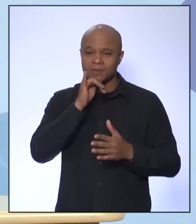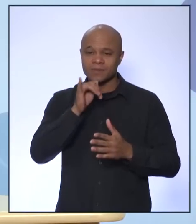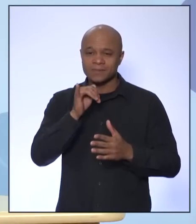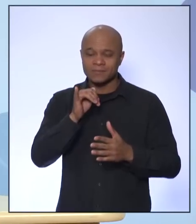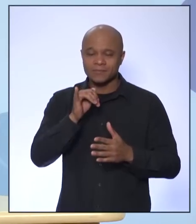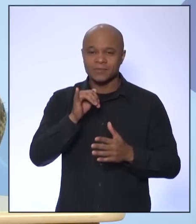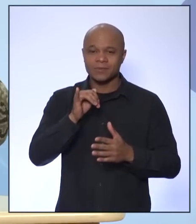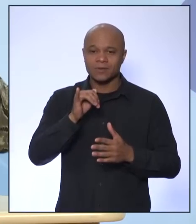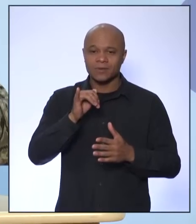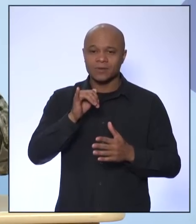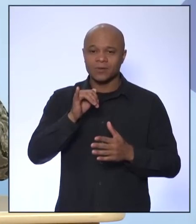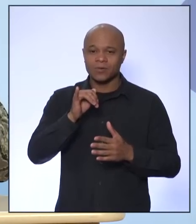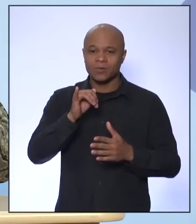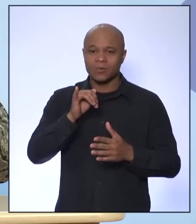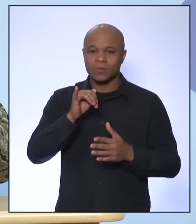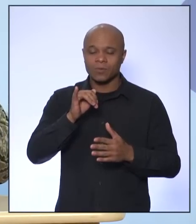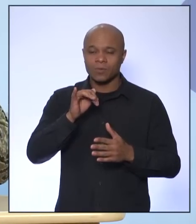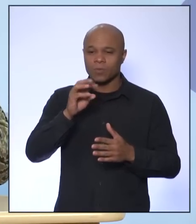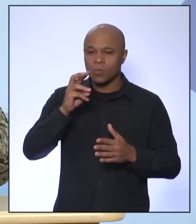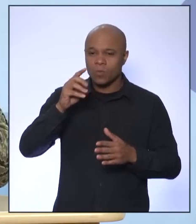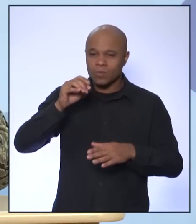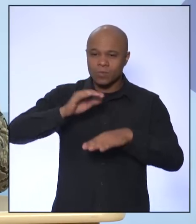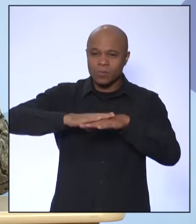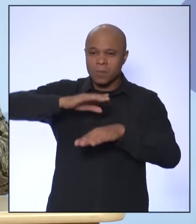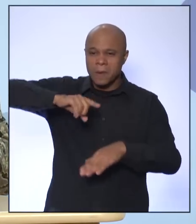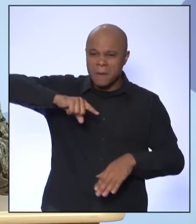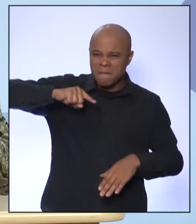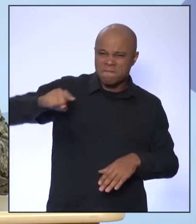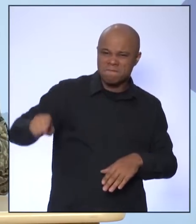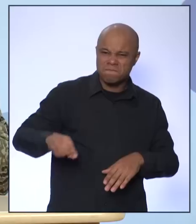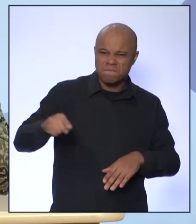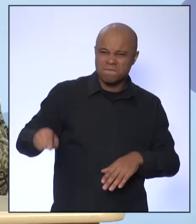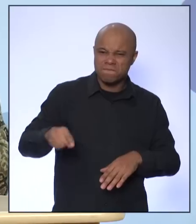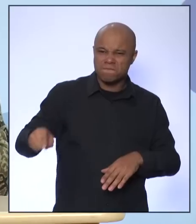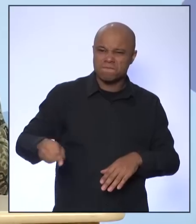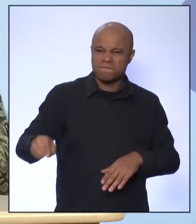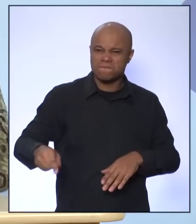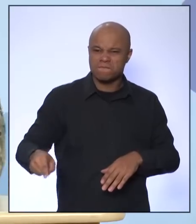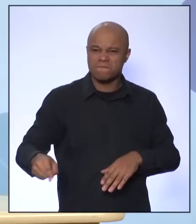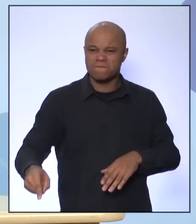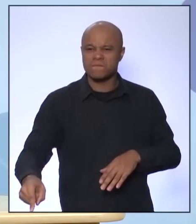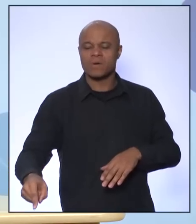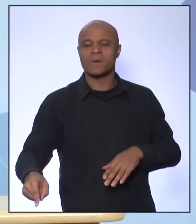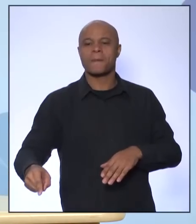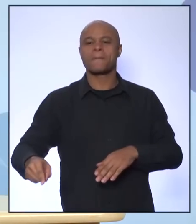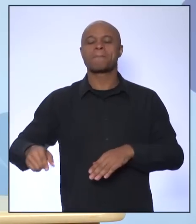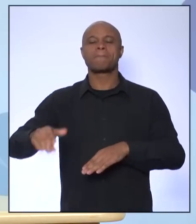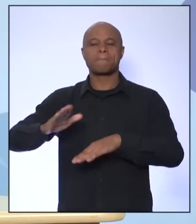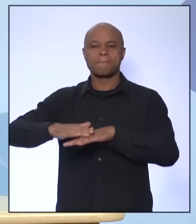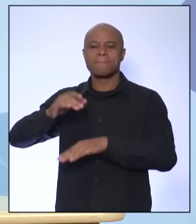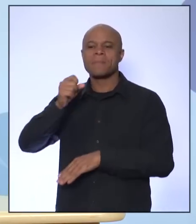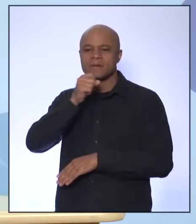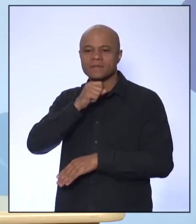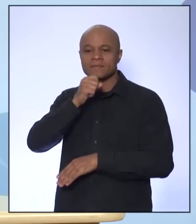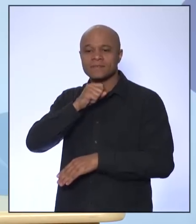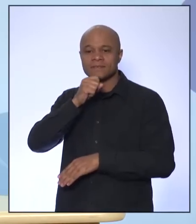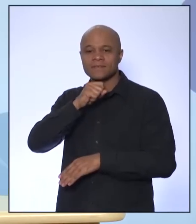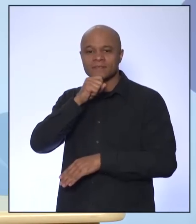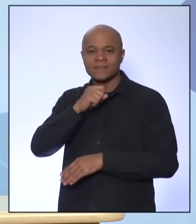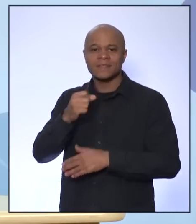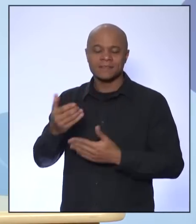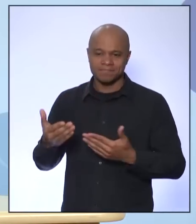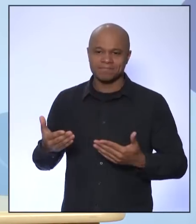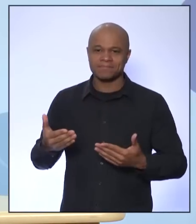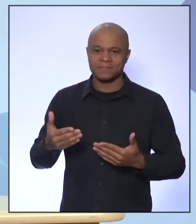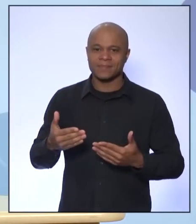mais para baixo você cava, mais antigo é aquele material. É algo assim. E tem também o carbono 14, né,